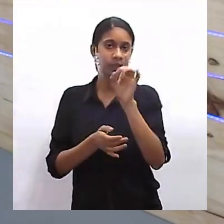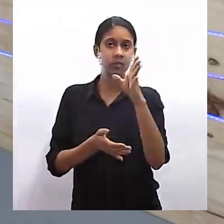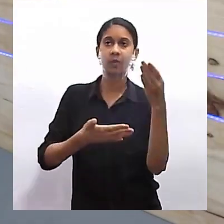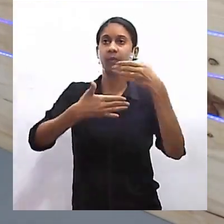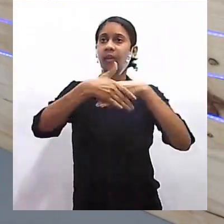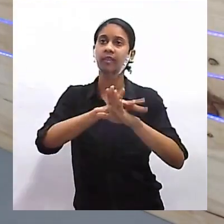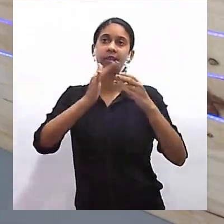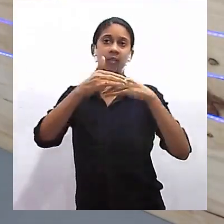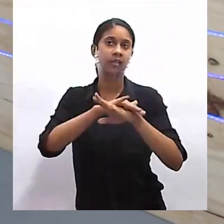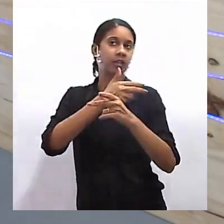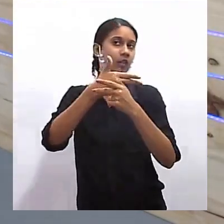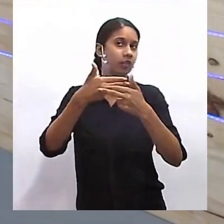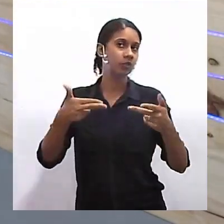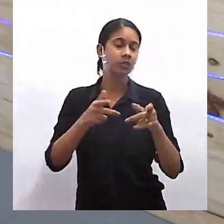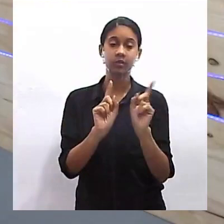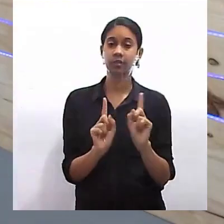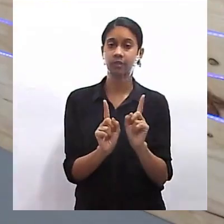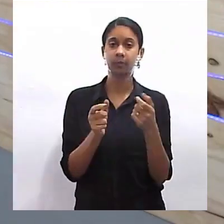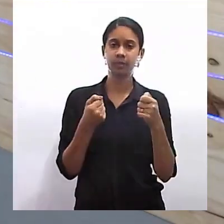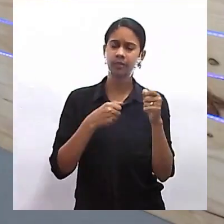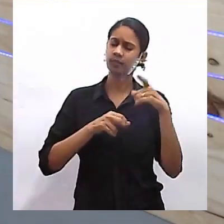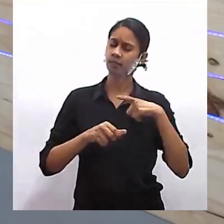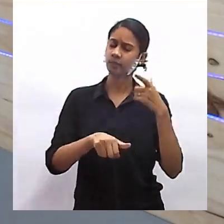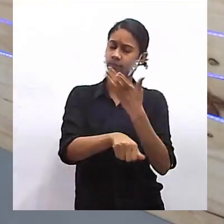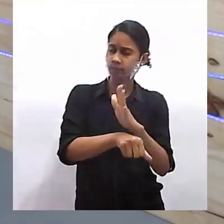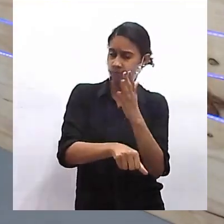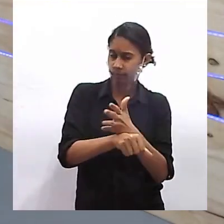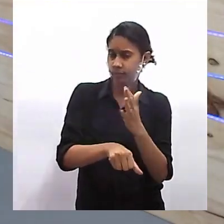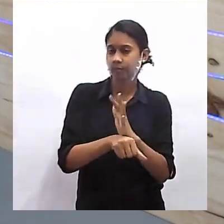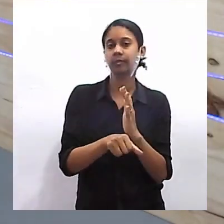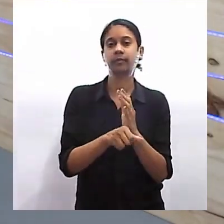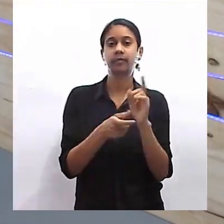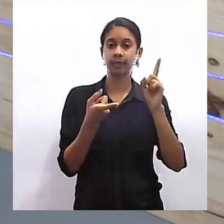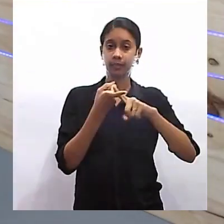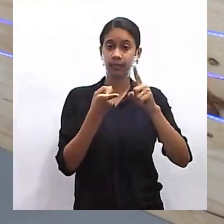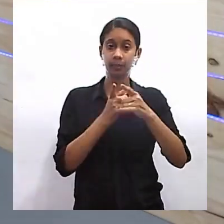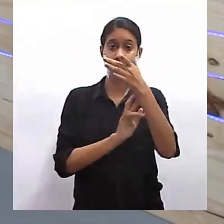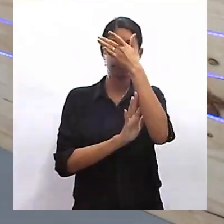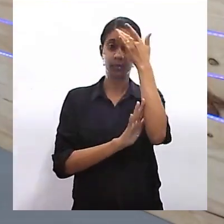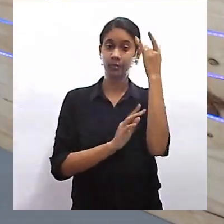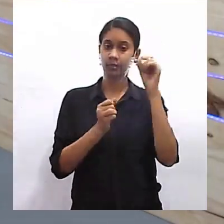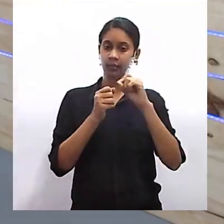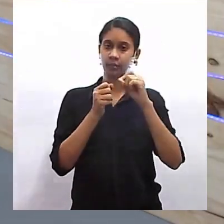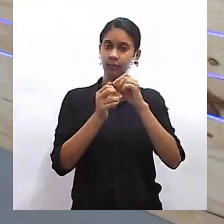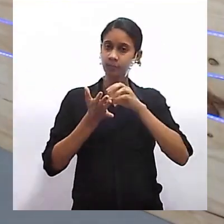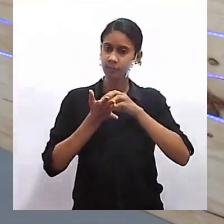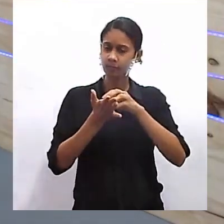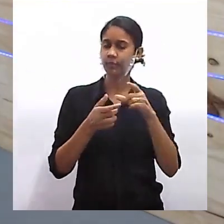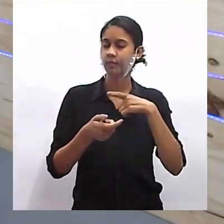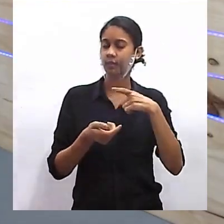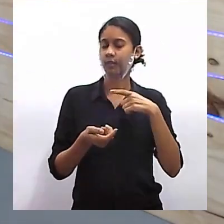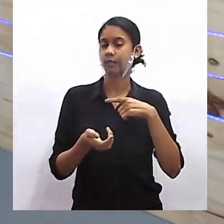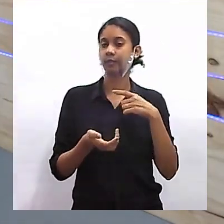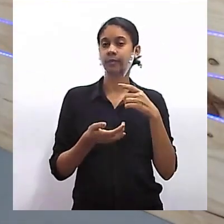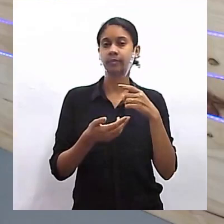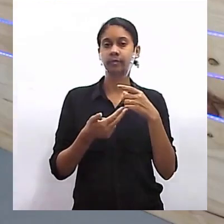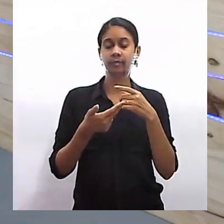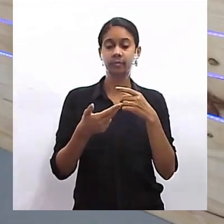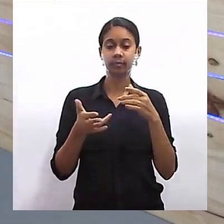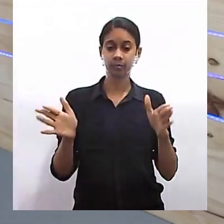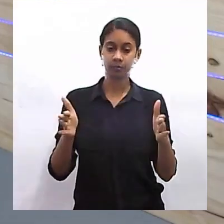dentro daquele baú. Então, tem que se ter um treinamento também para as pessoas que fazem esse carregamento, para carregar a carga de